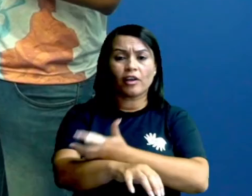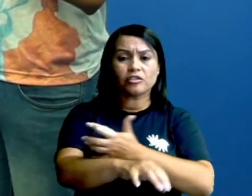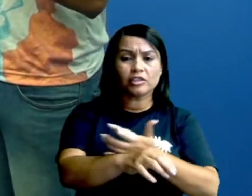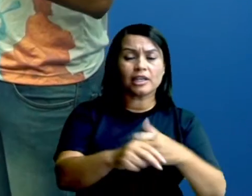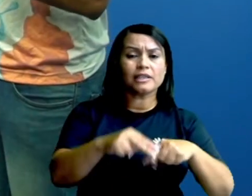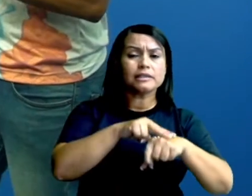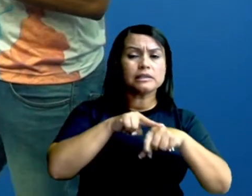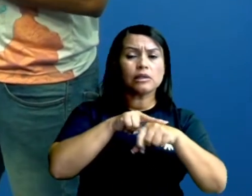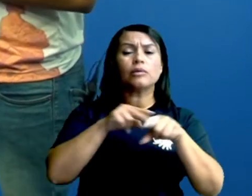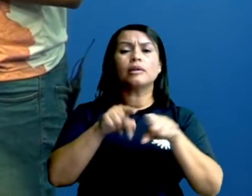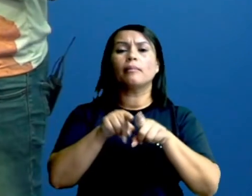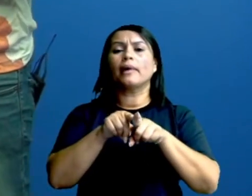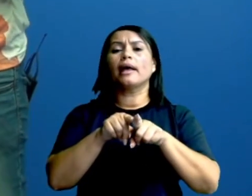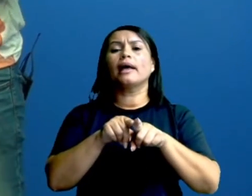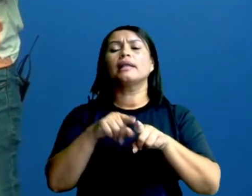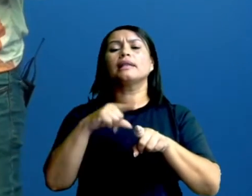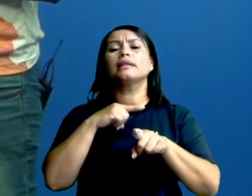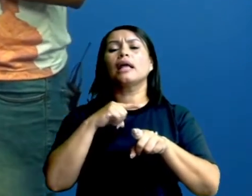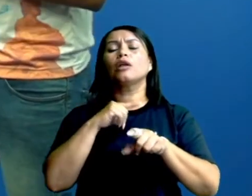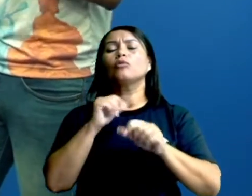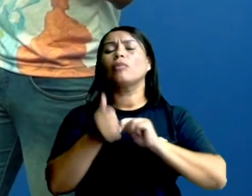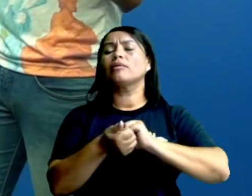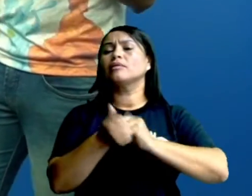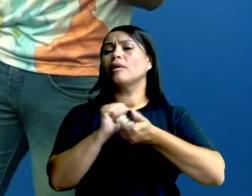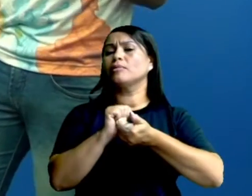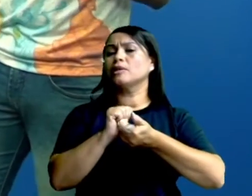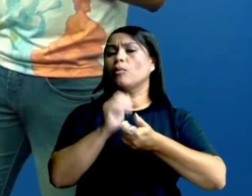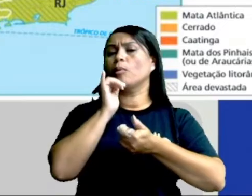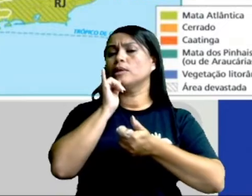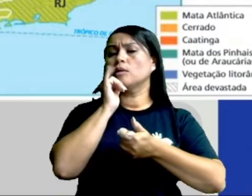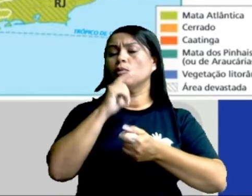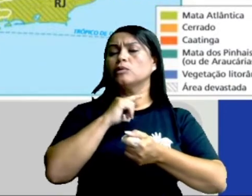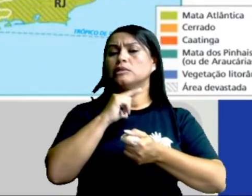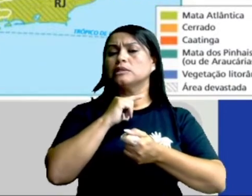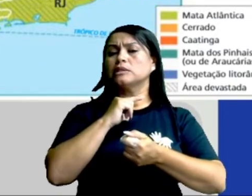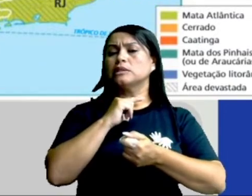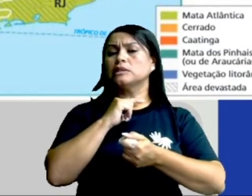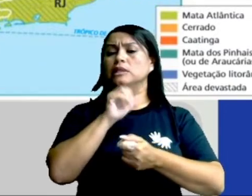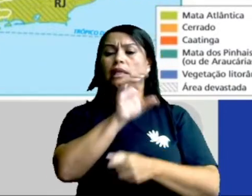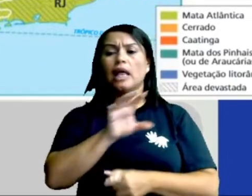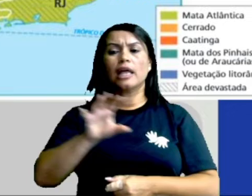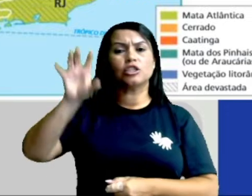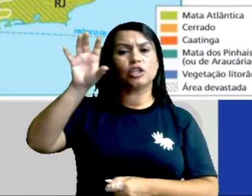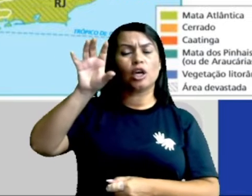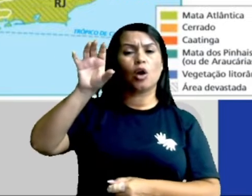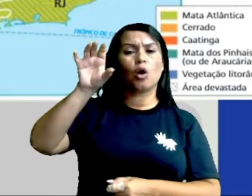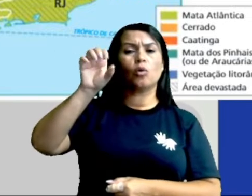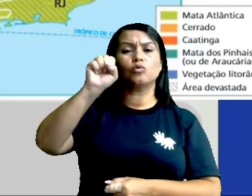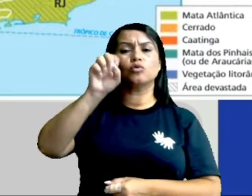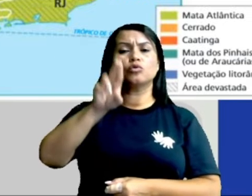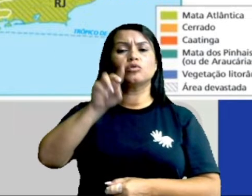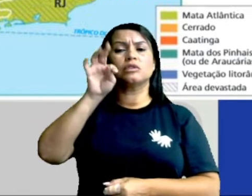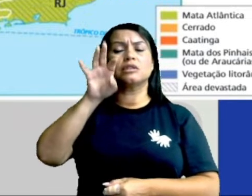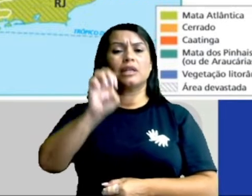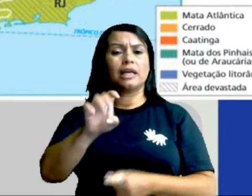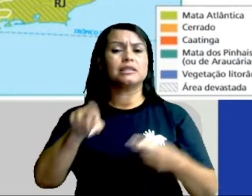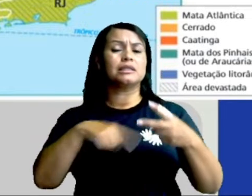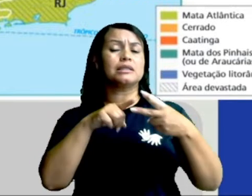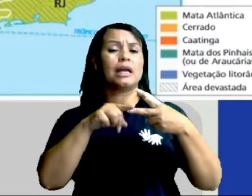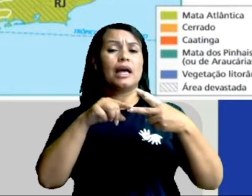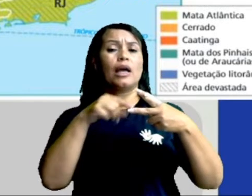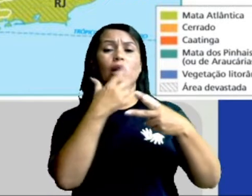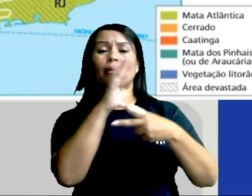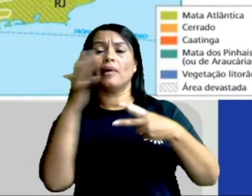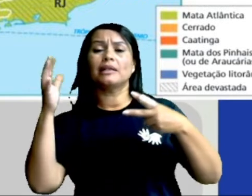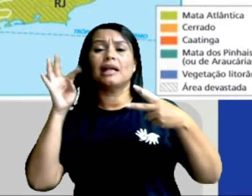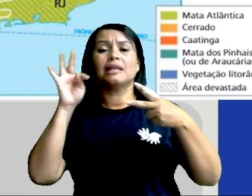tá? Aí, a grosso modo, a gente tem quais tipos de vegetações na região sudeste? A gente tem a Mata Atlântica, o Cerrado, Caatinga,